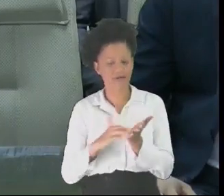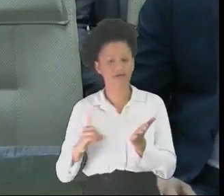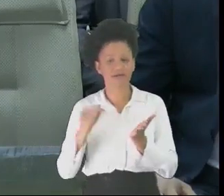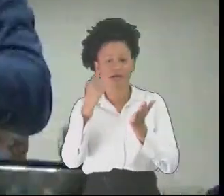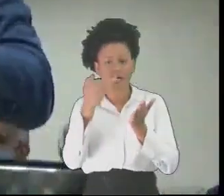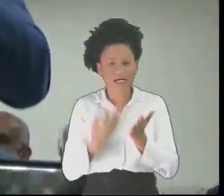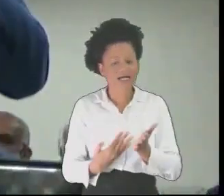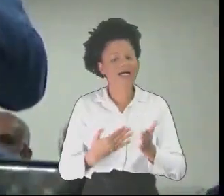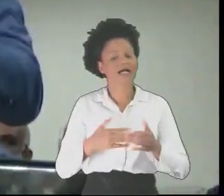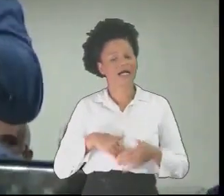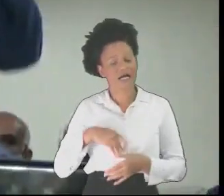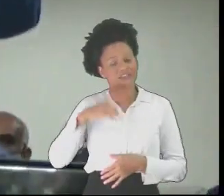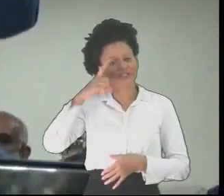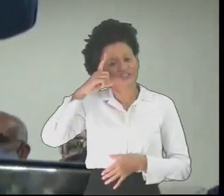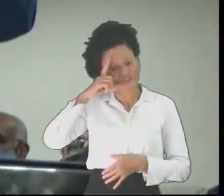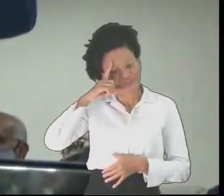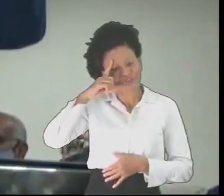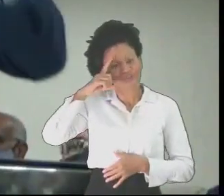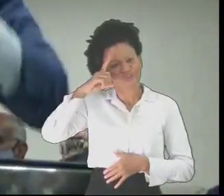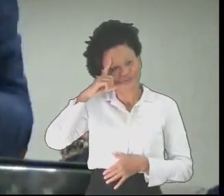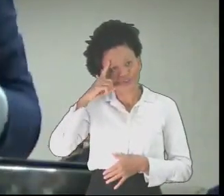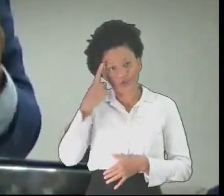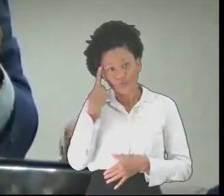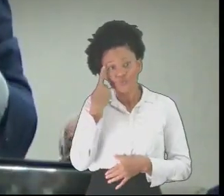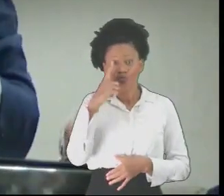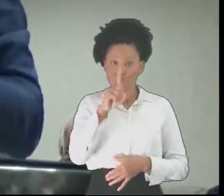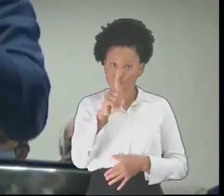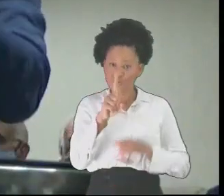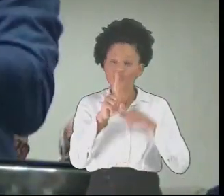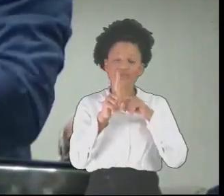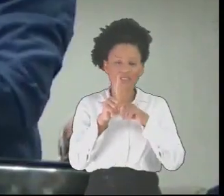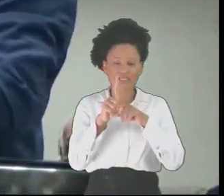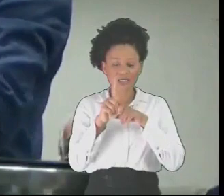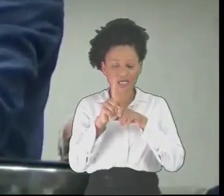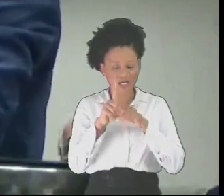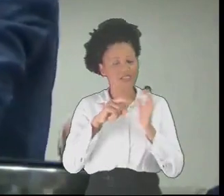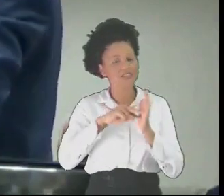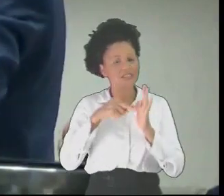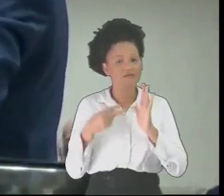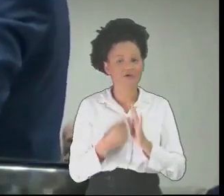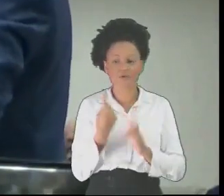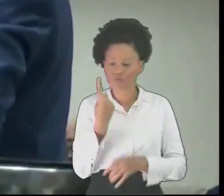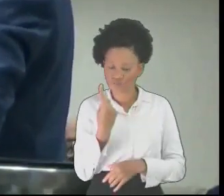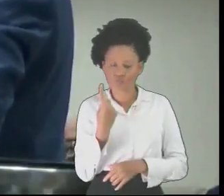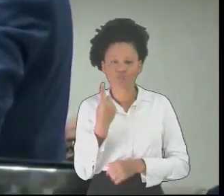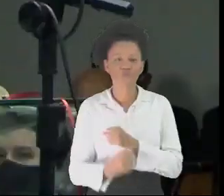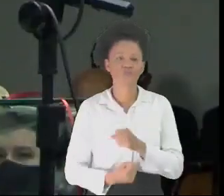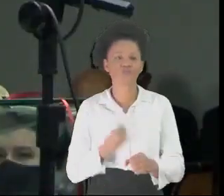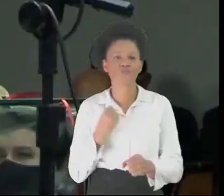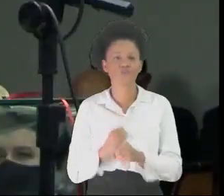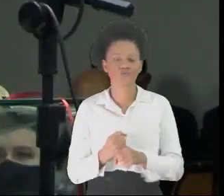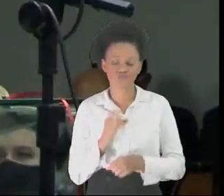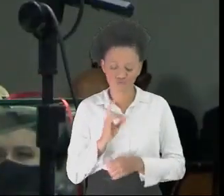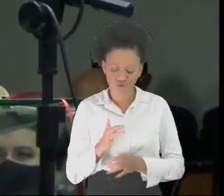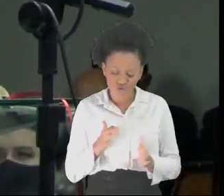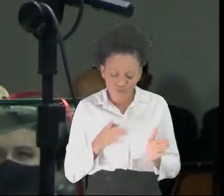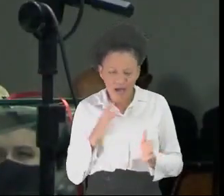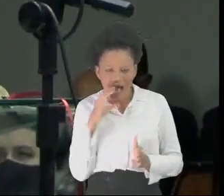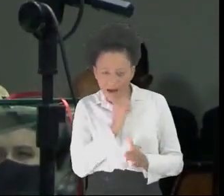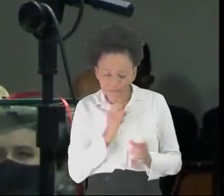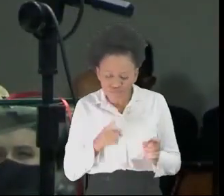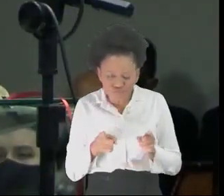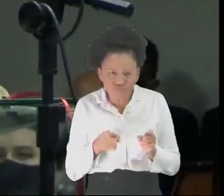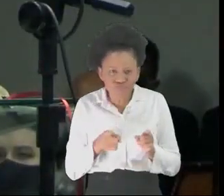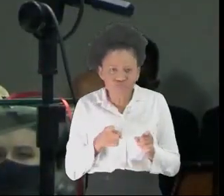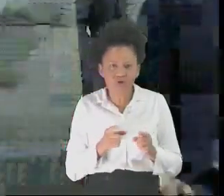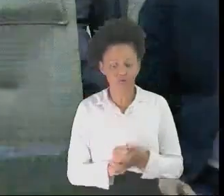cada dia representa um ano. Esse período vai ser curto, vai ser somente de 7 anos. Lá em